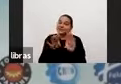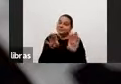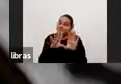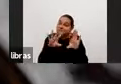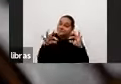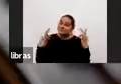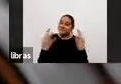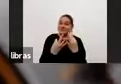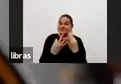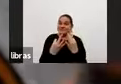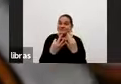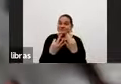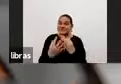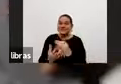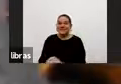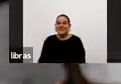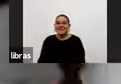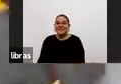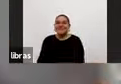Fernando.